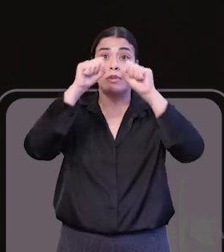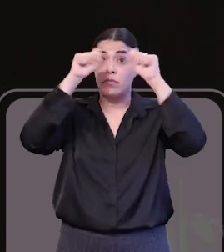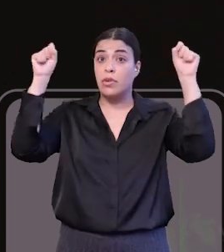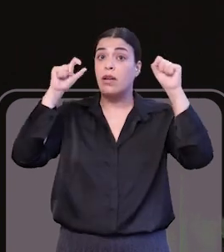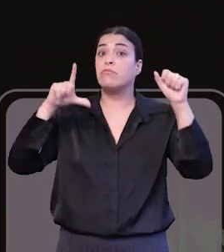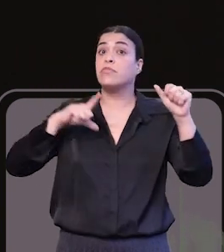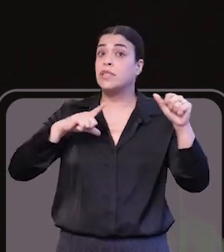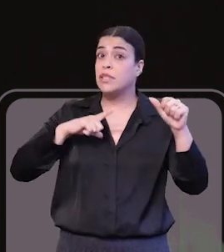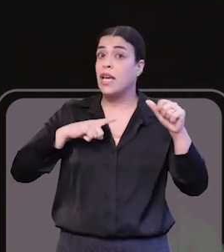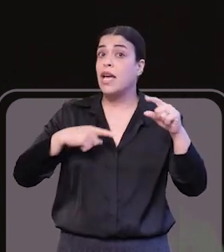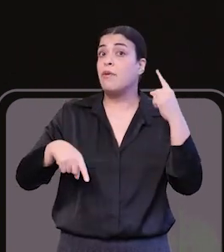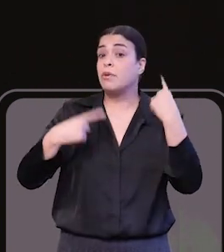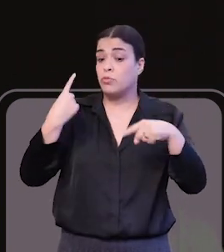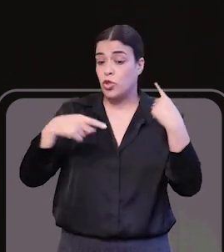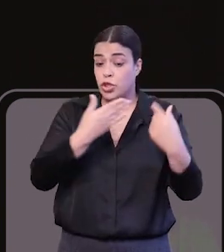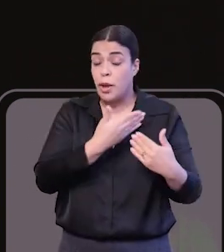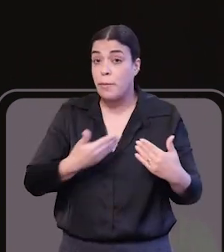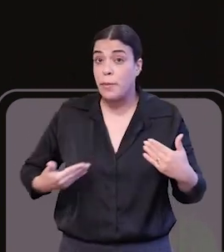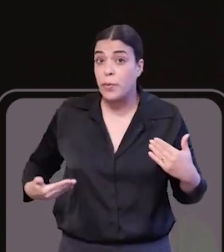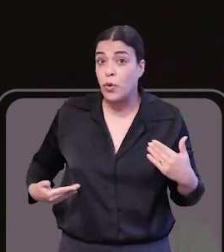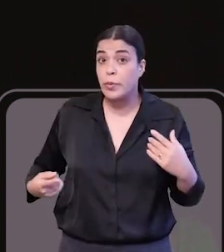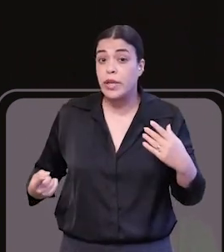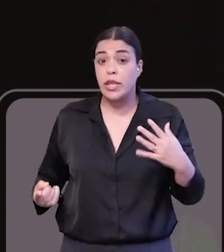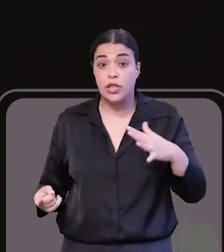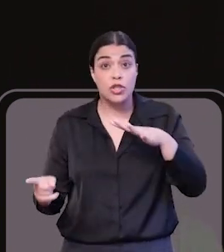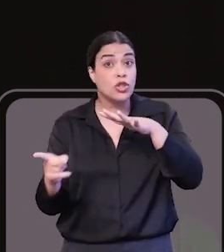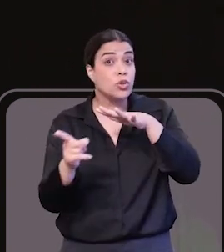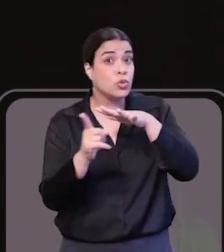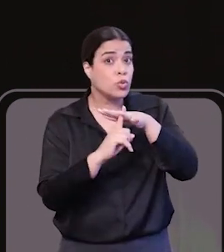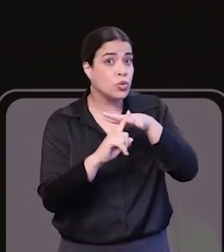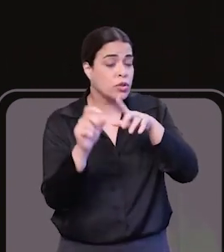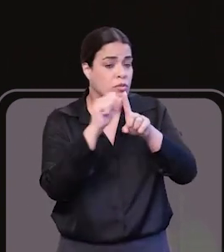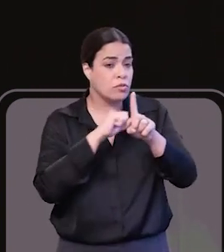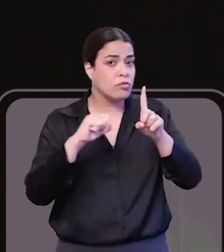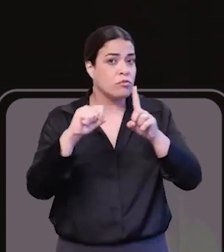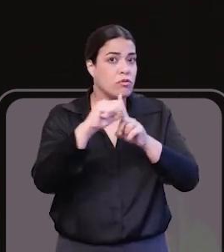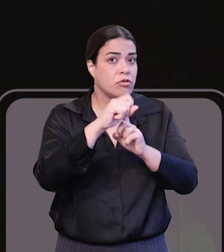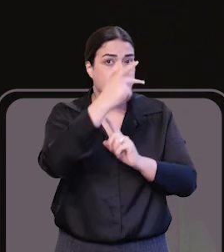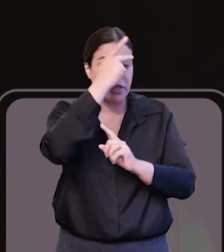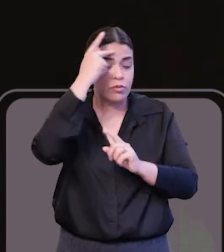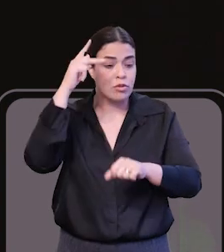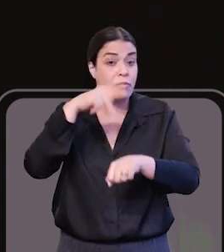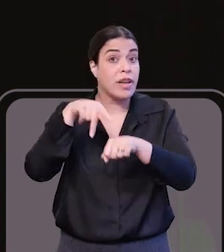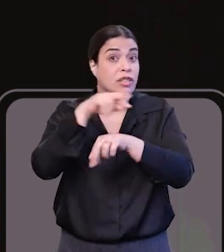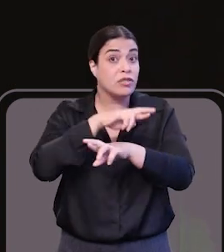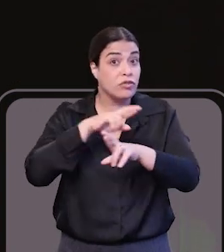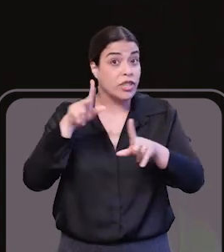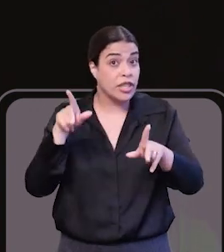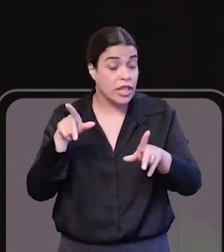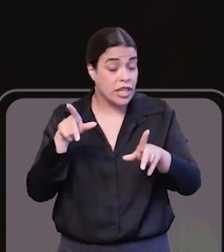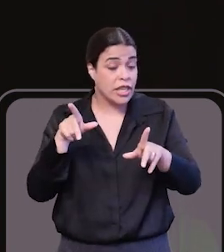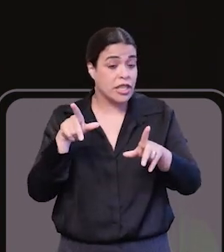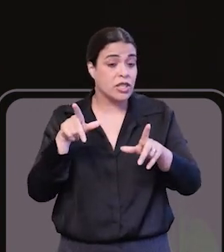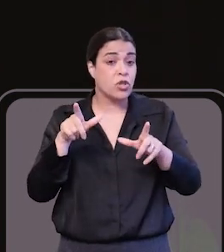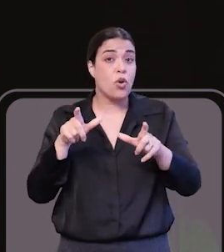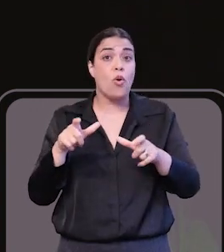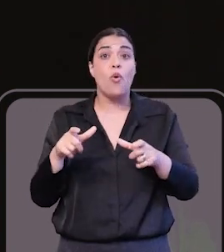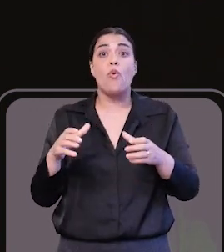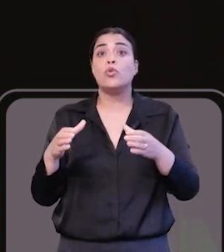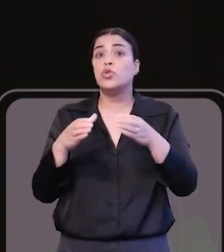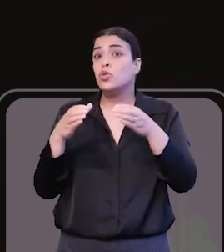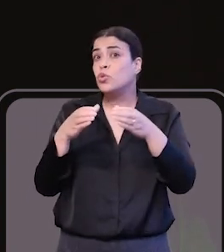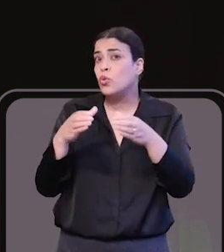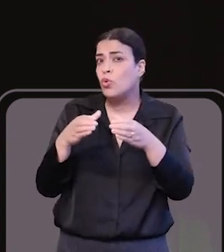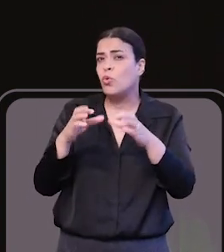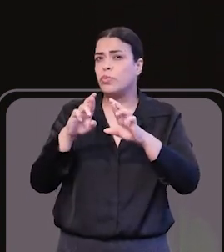inclusão social com as pessoas que são de outro país e com as pessoas que apresentam uma representatividade então